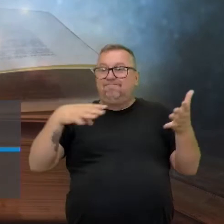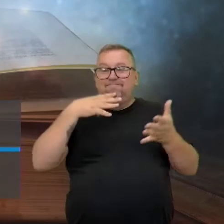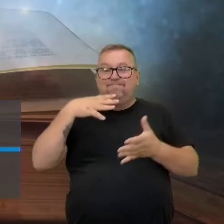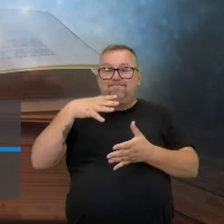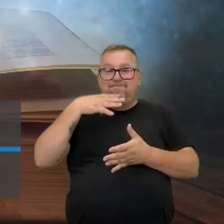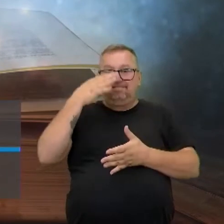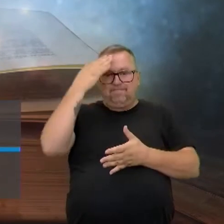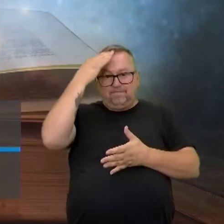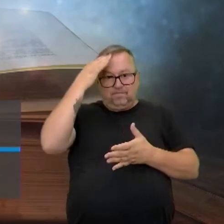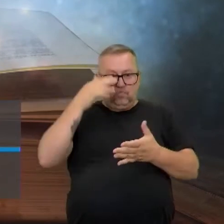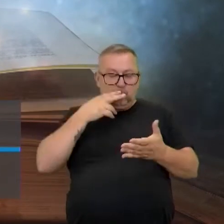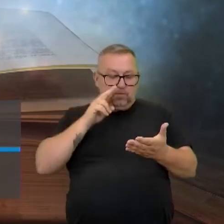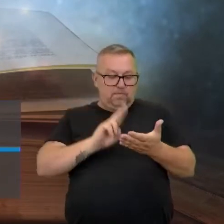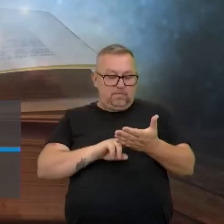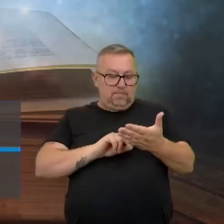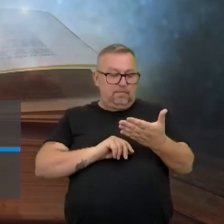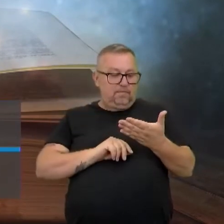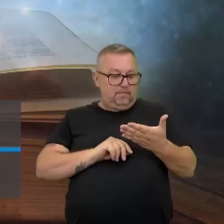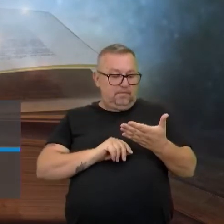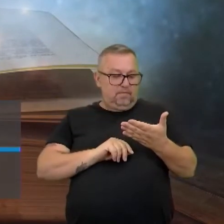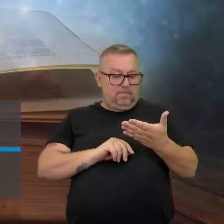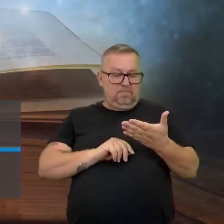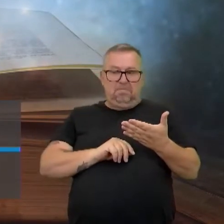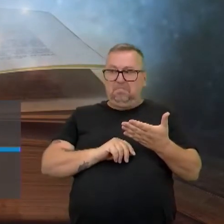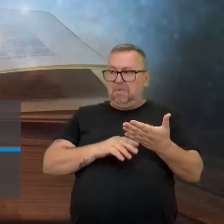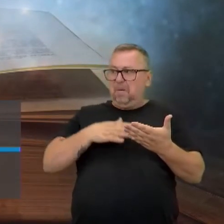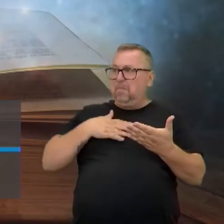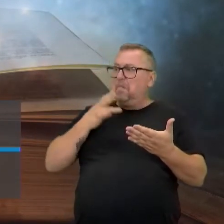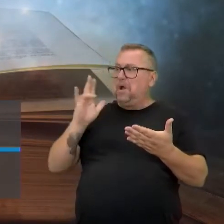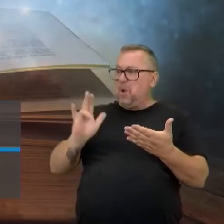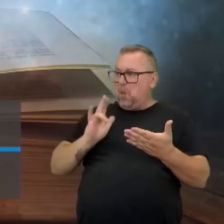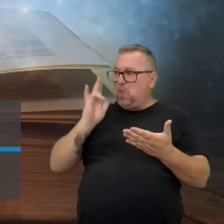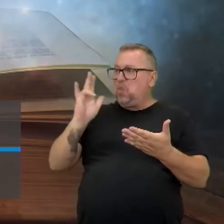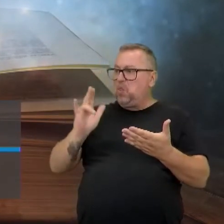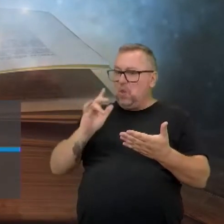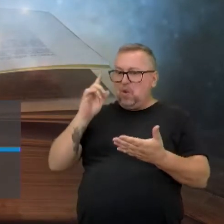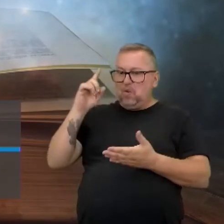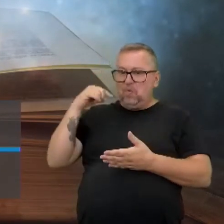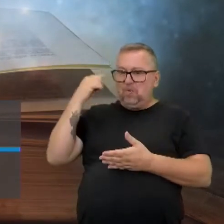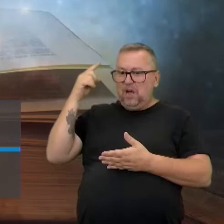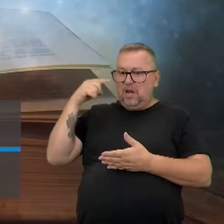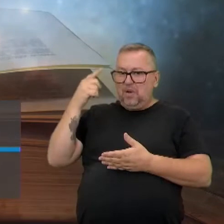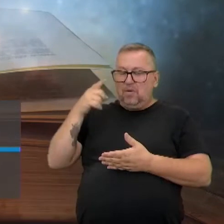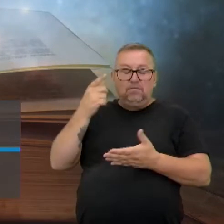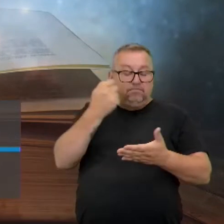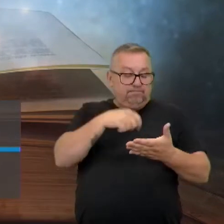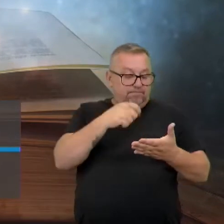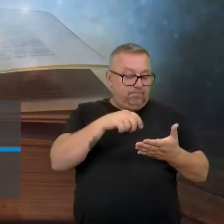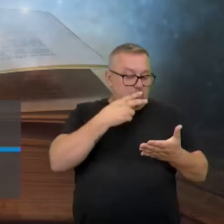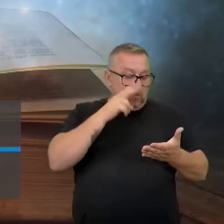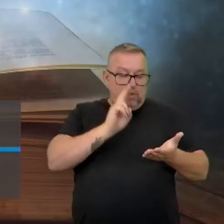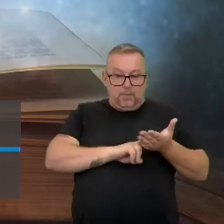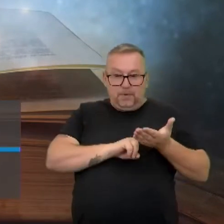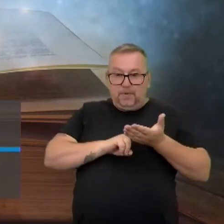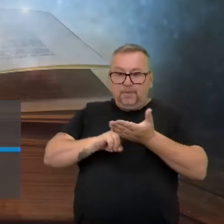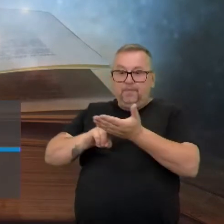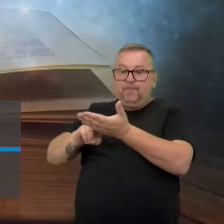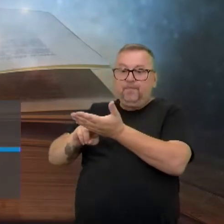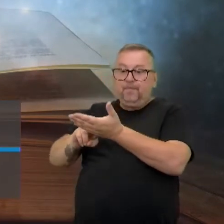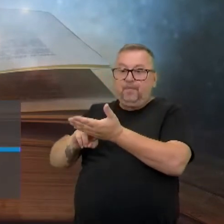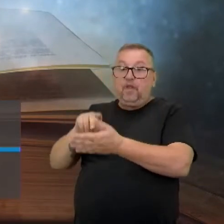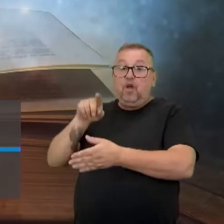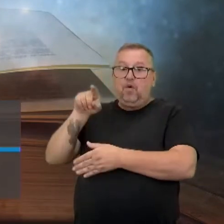pega essa carta, ela fala: meu noivo está louco, né? E aí ela devolve com uma outra carta falando pra ele assim: olha,